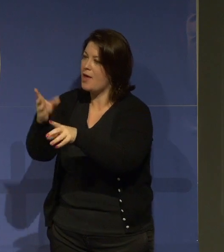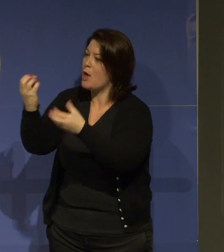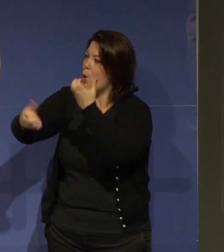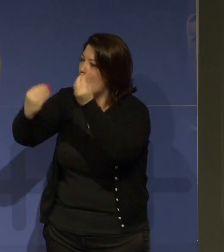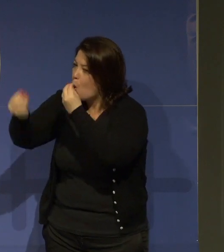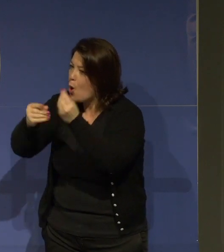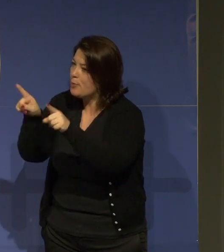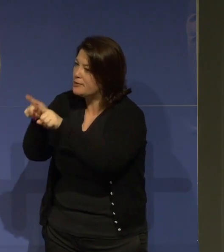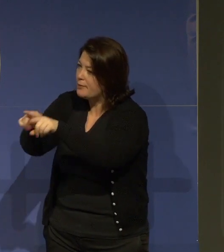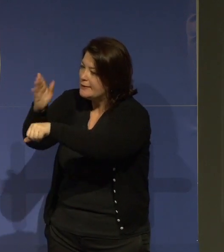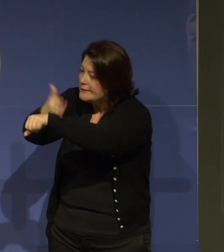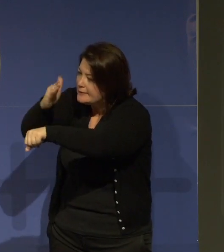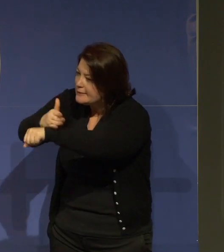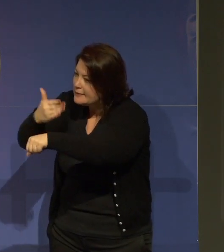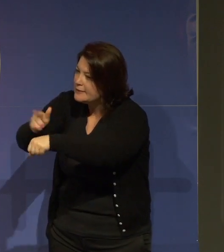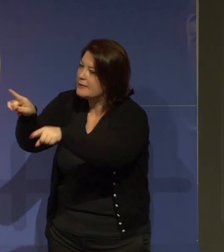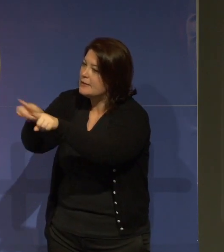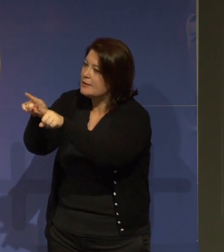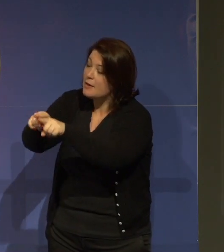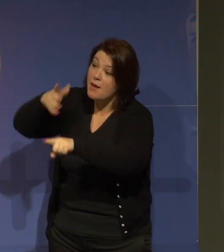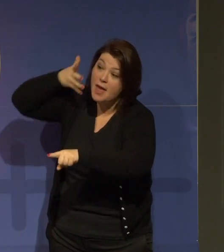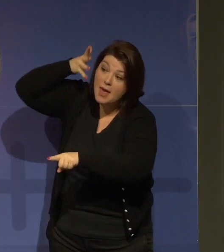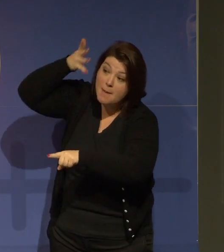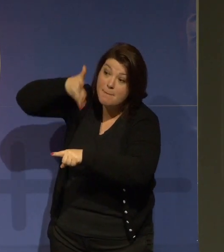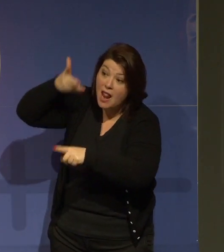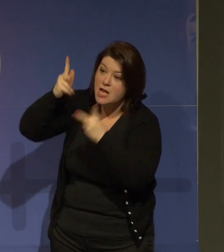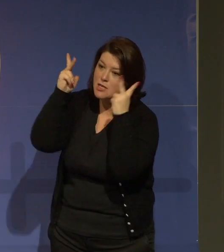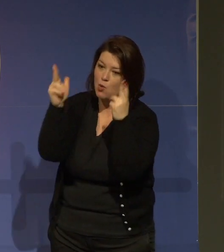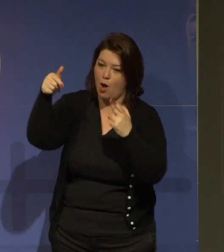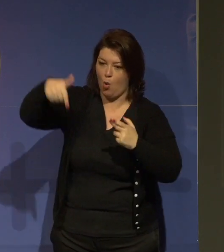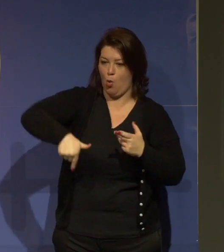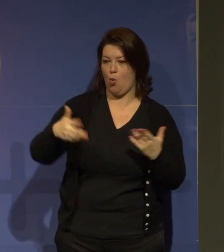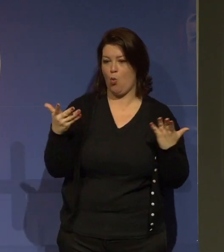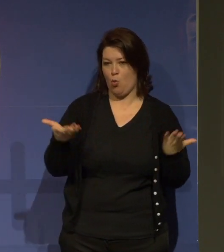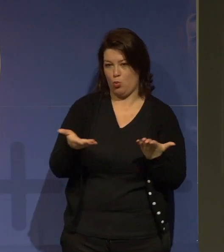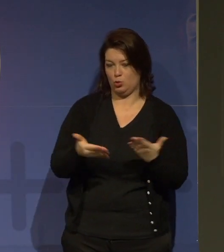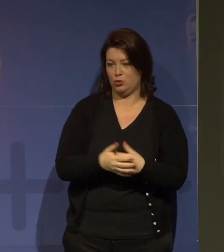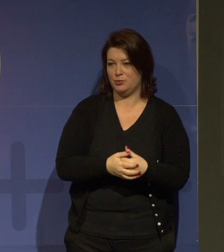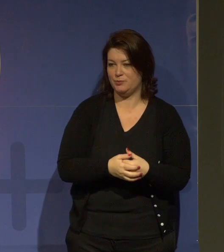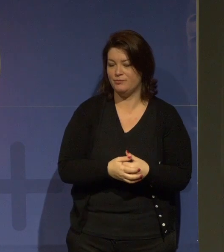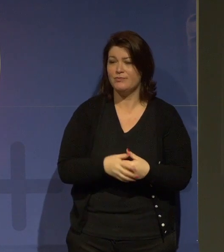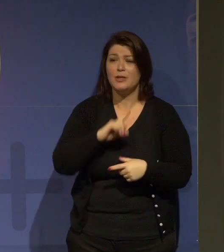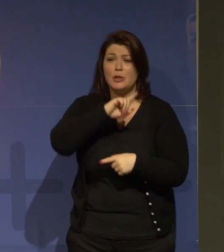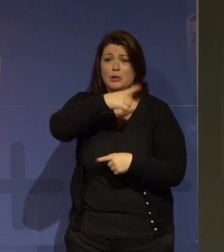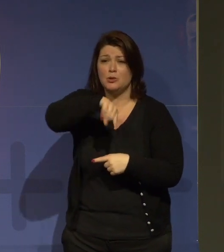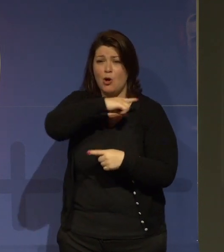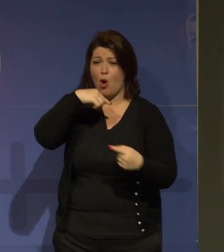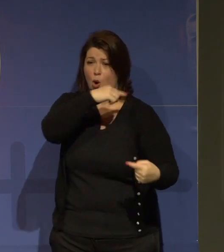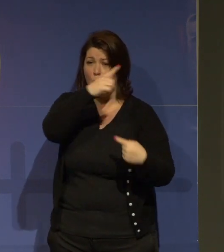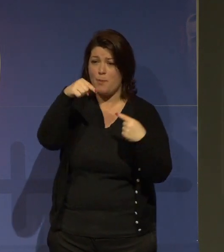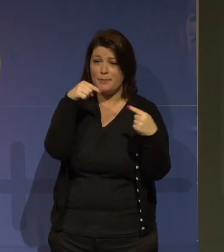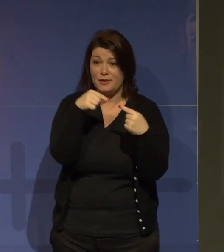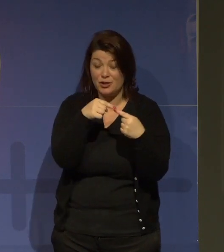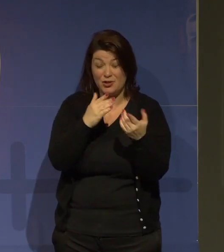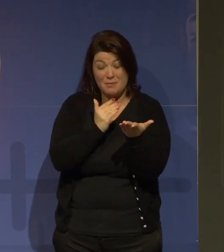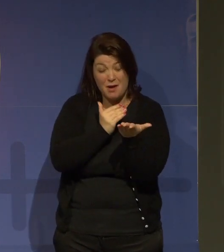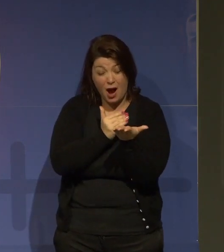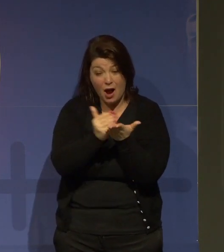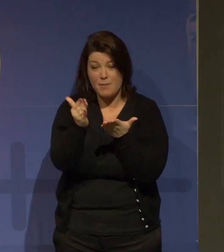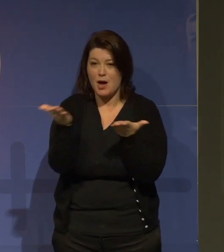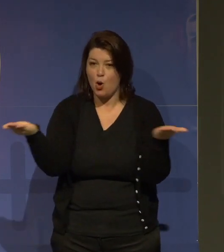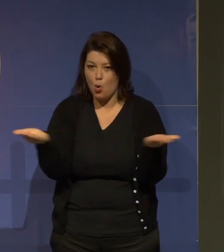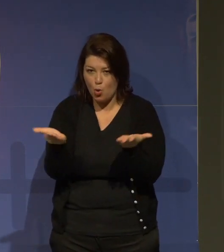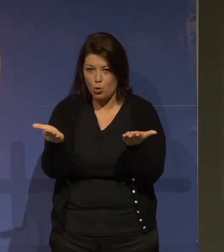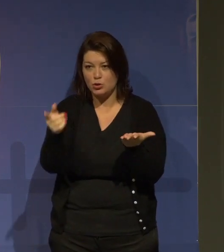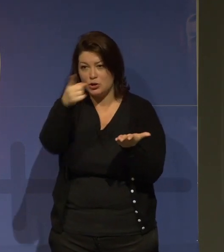capacita, e palestras como que a gente está fazendo aqui hoje. E o objetivo é esse, que, a partir de hoje, com tudo que vocês